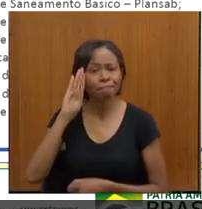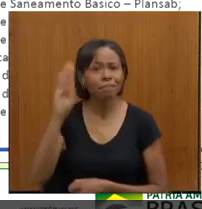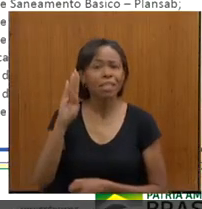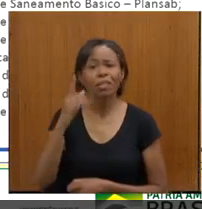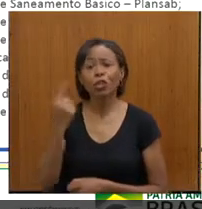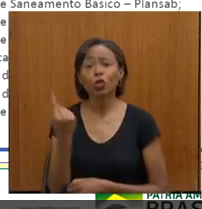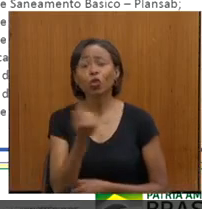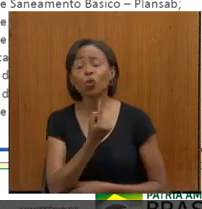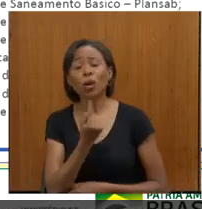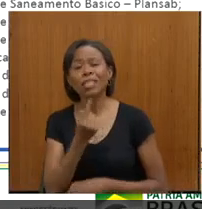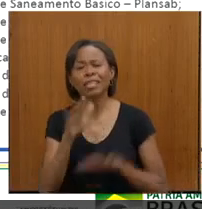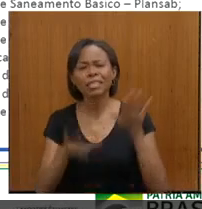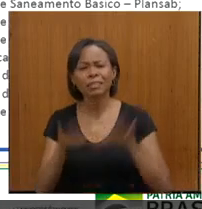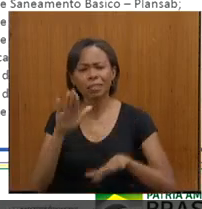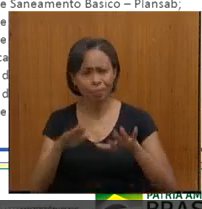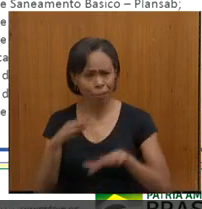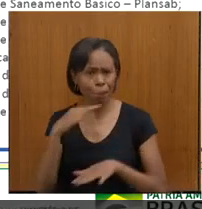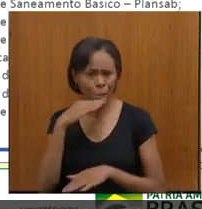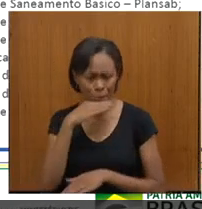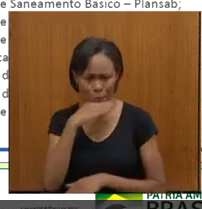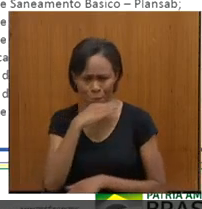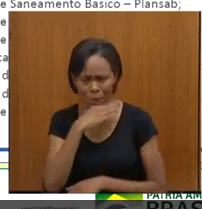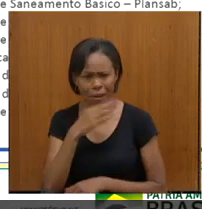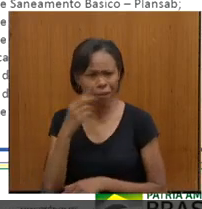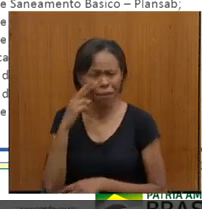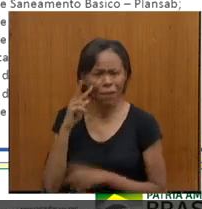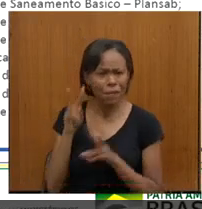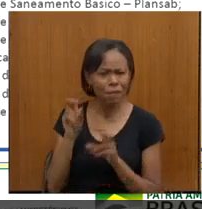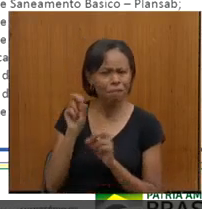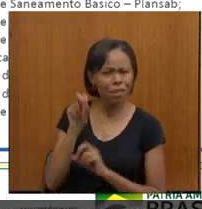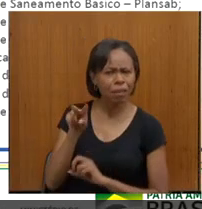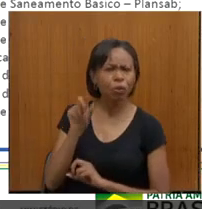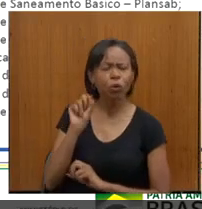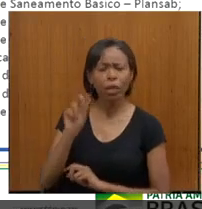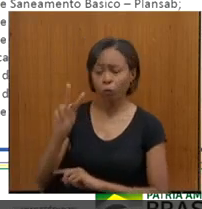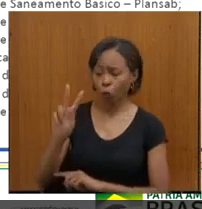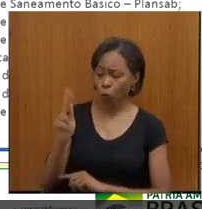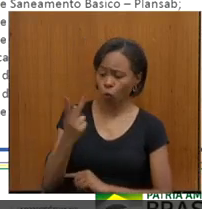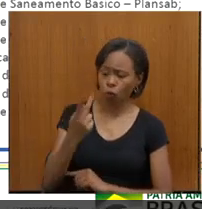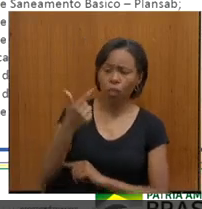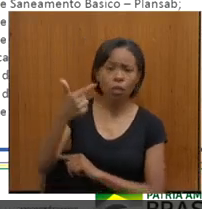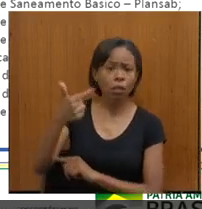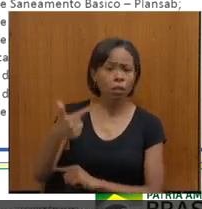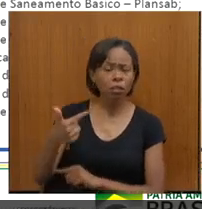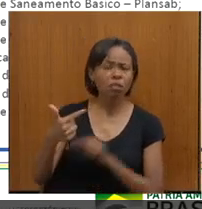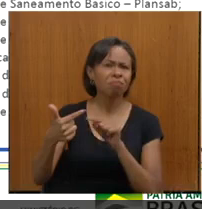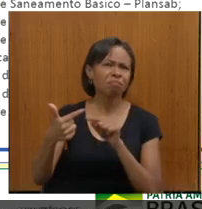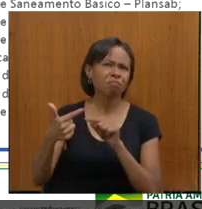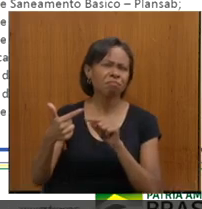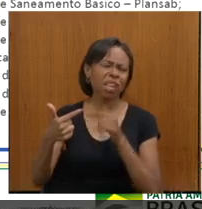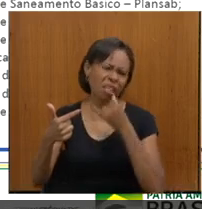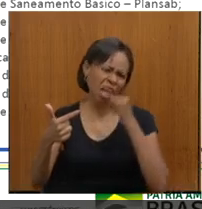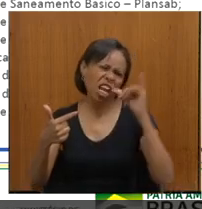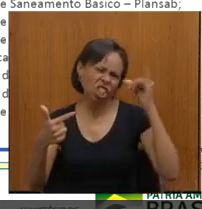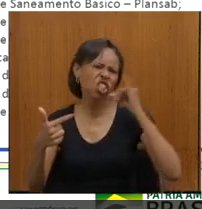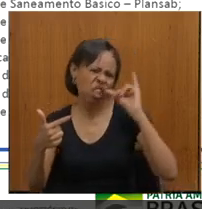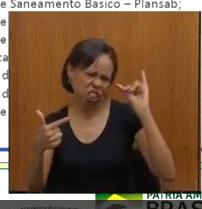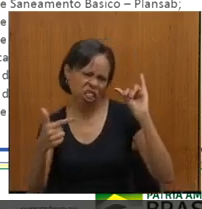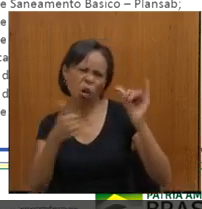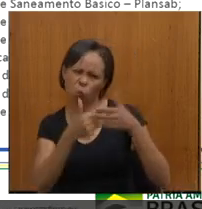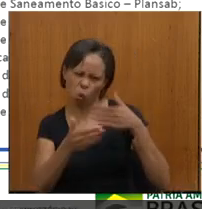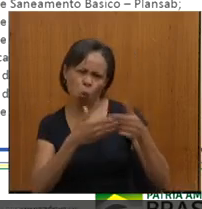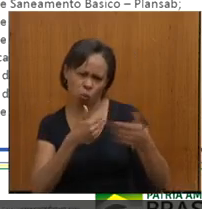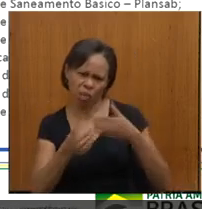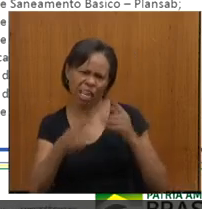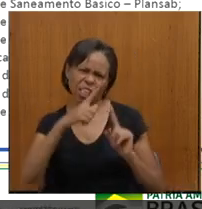deparamos com o fato de que por ser um vetor energético hidrogênio hiper fácil aliás qualquer tipo de energético né Qualquer